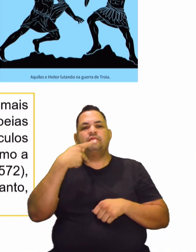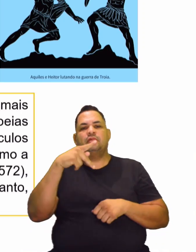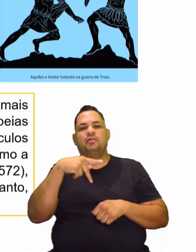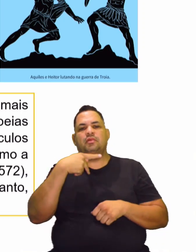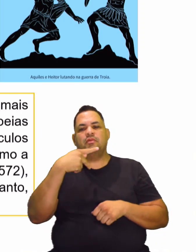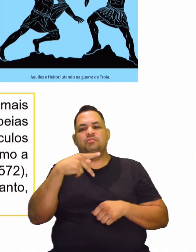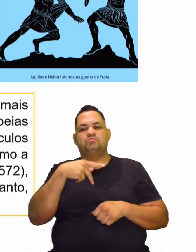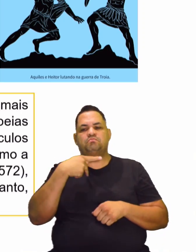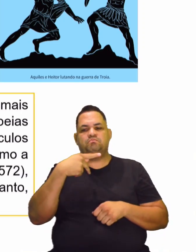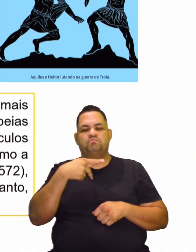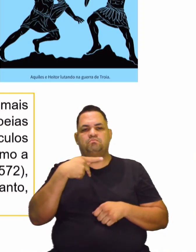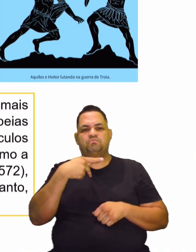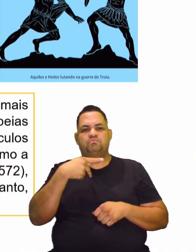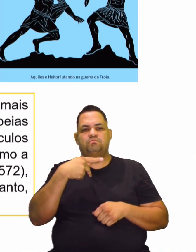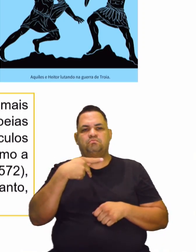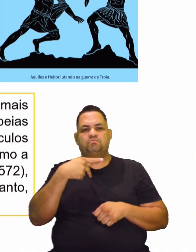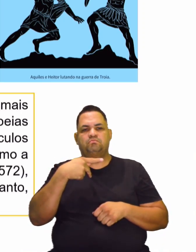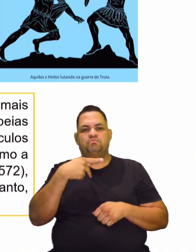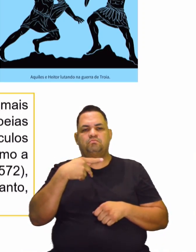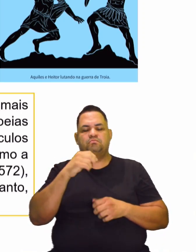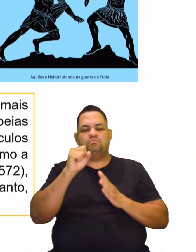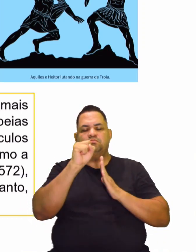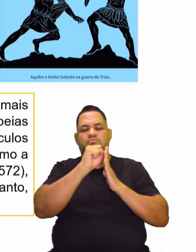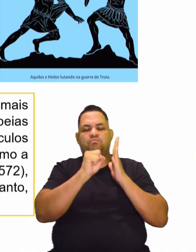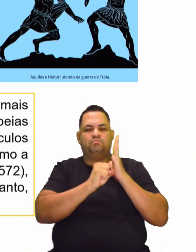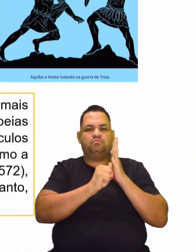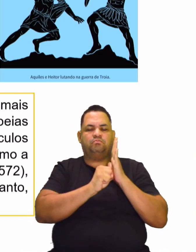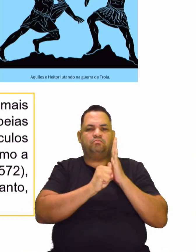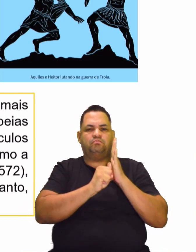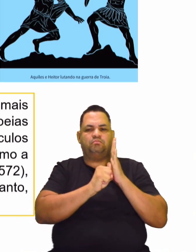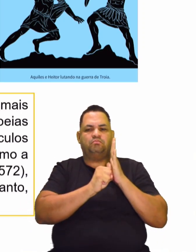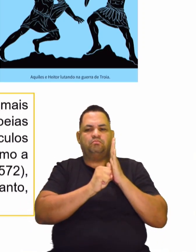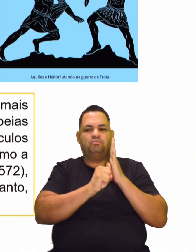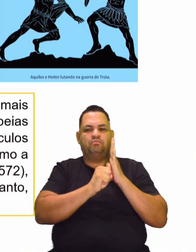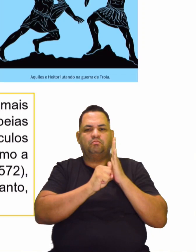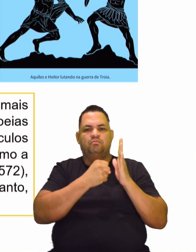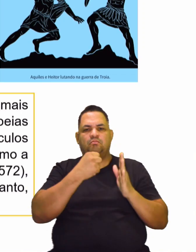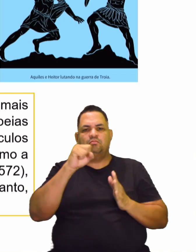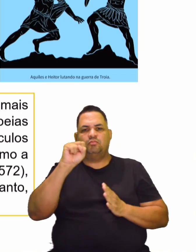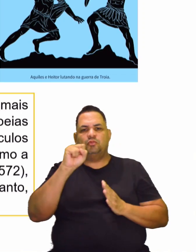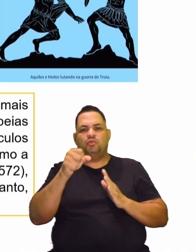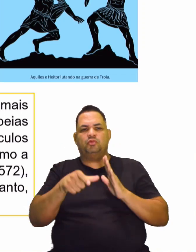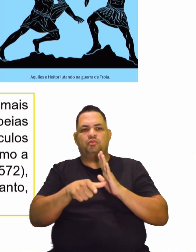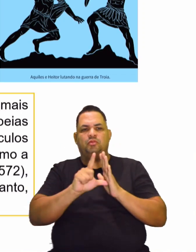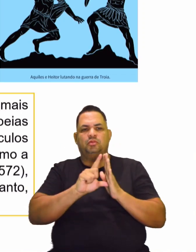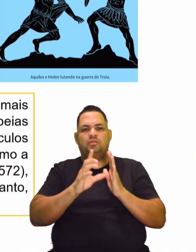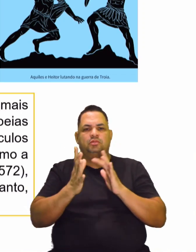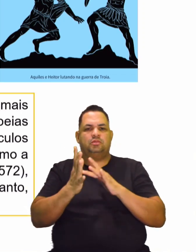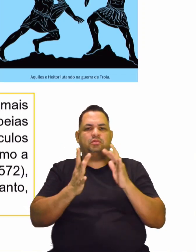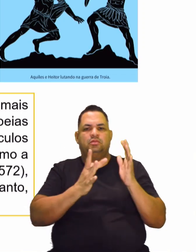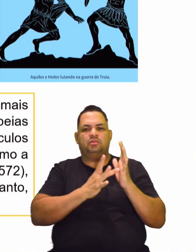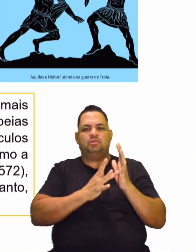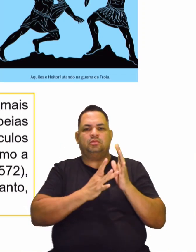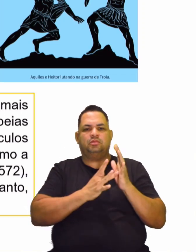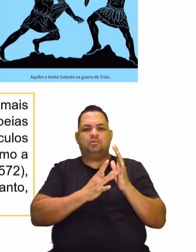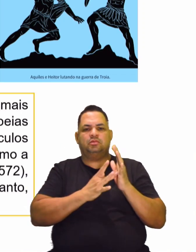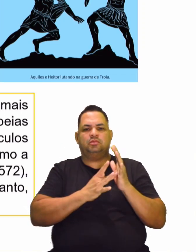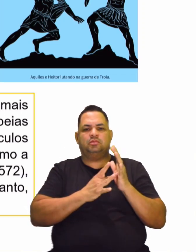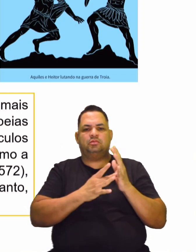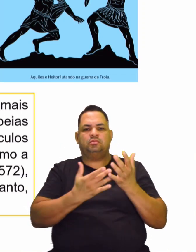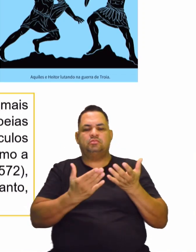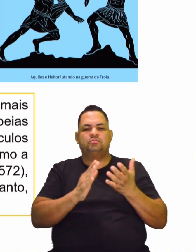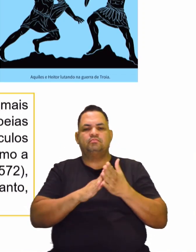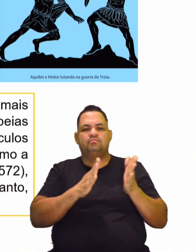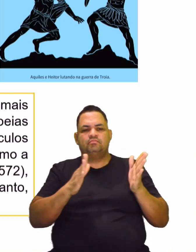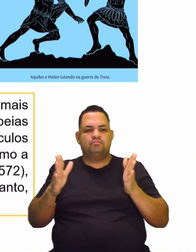que ali no século 8 a.C., né? Século 8, então um período